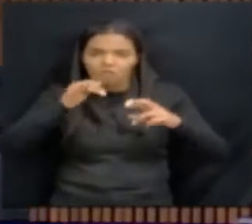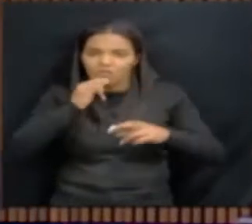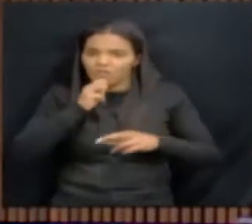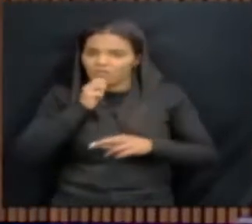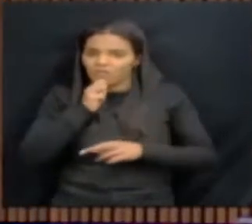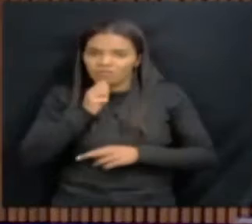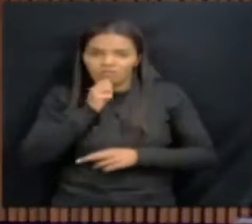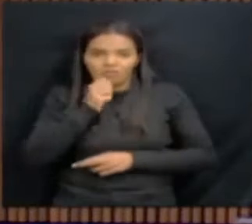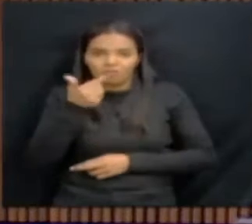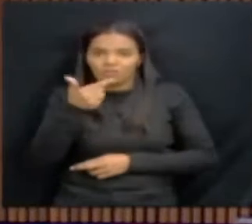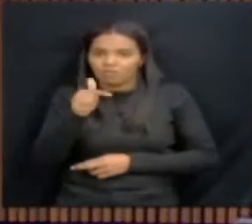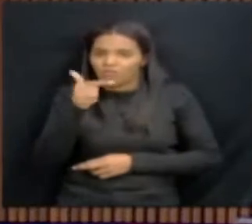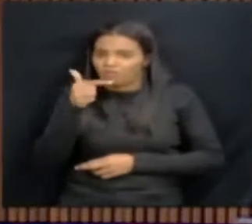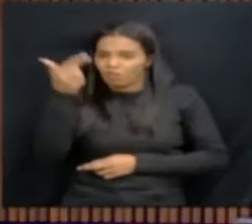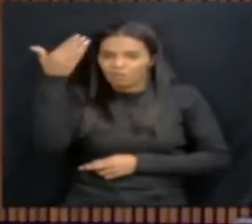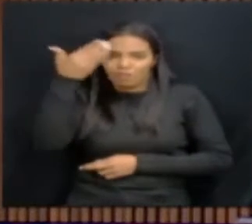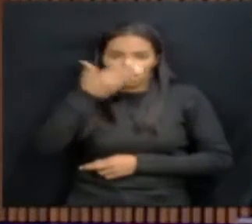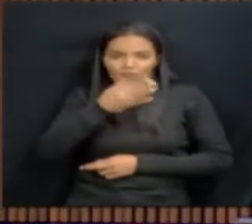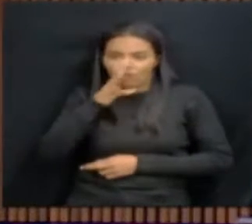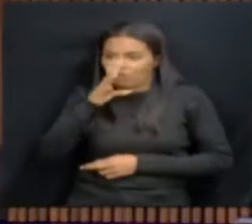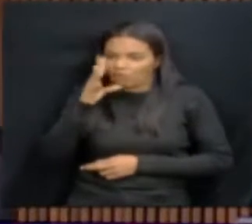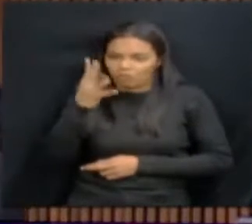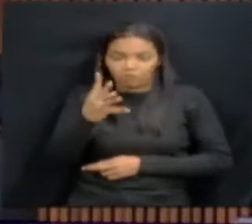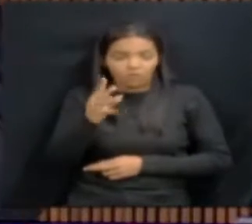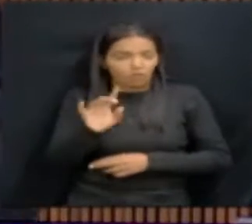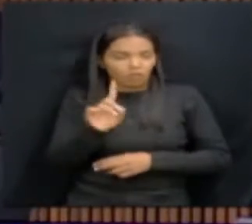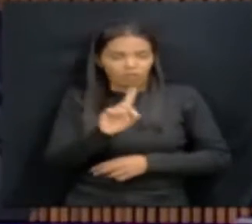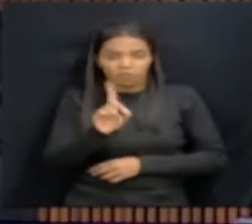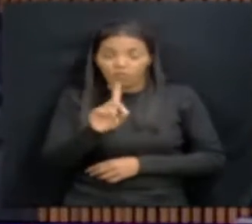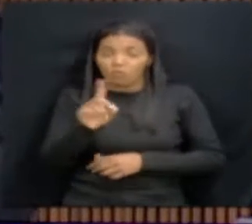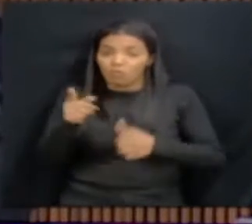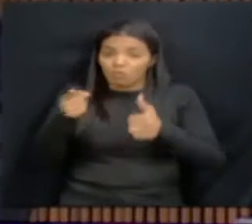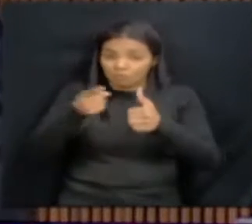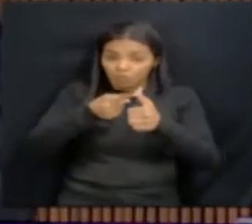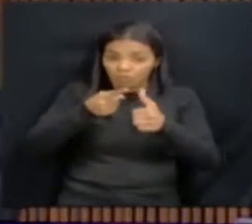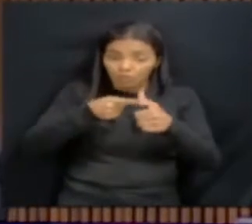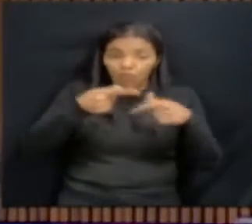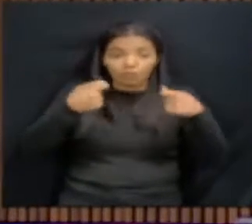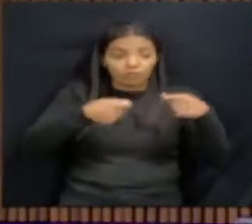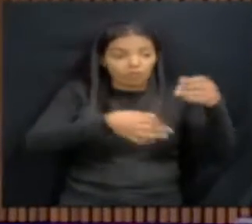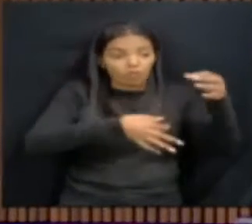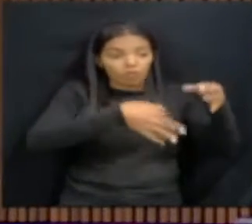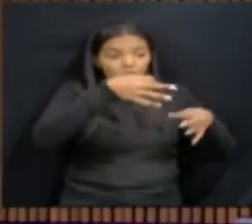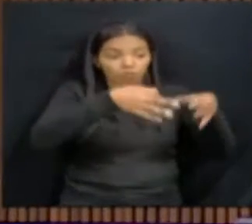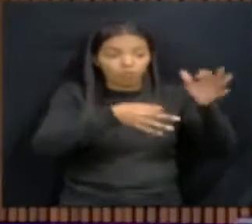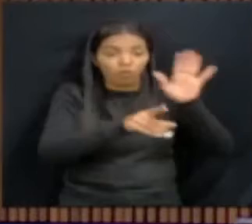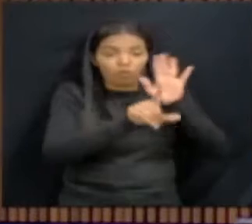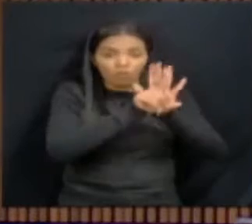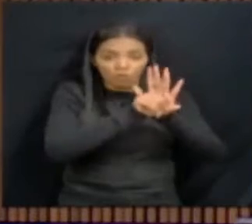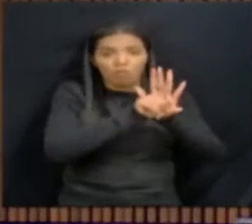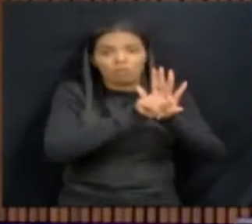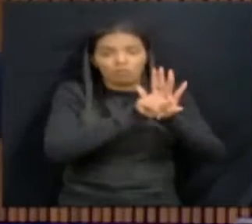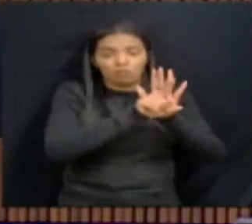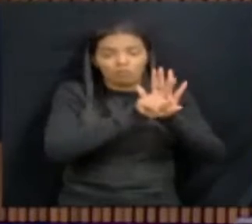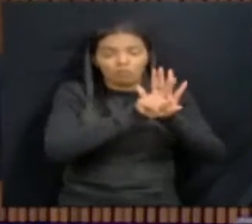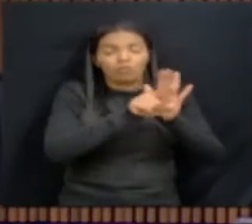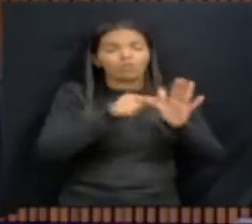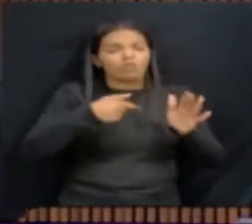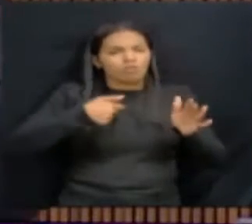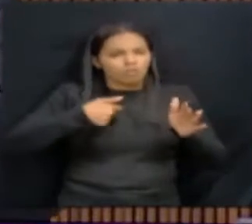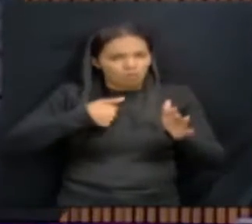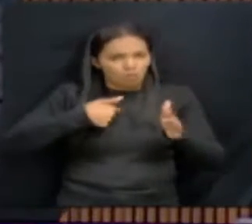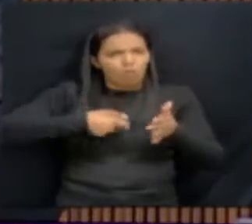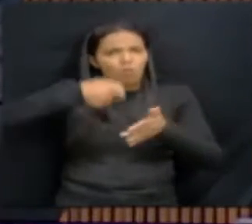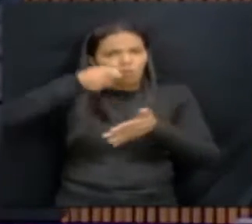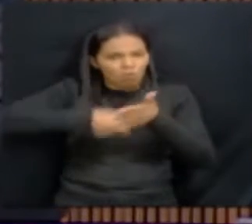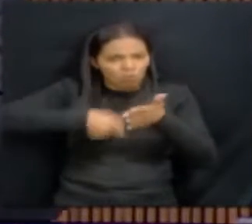as pessoas sem ter o devido rito legal e sem ter os apuramentos que a lei coloca. Defendi e